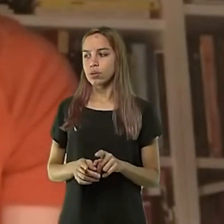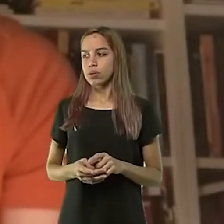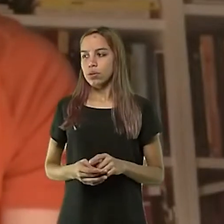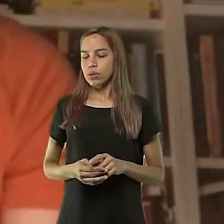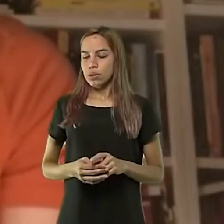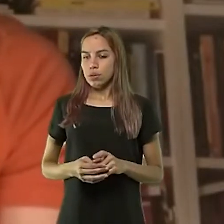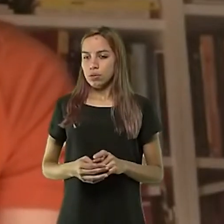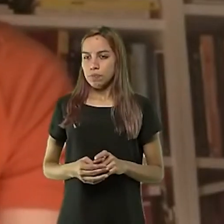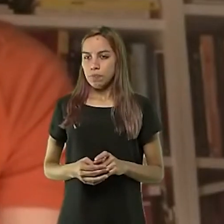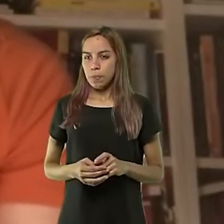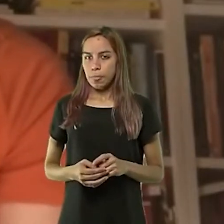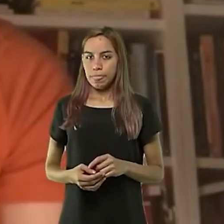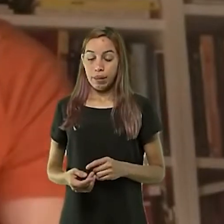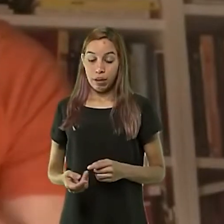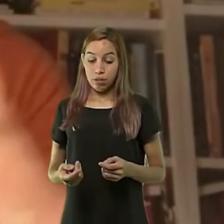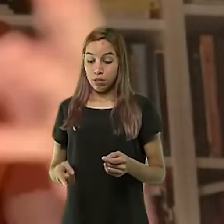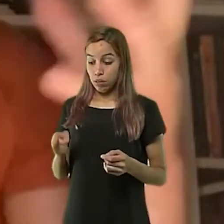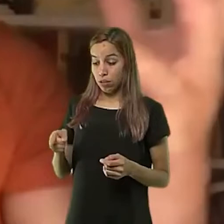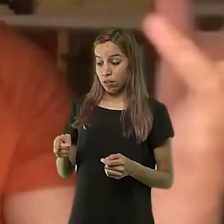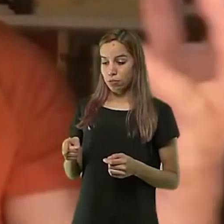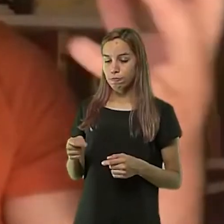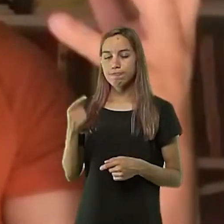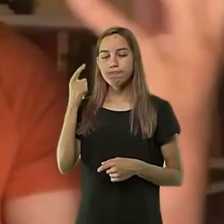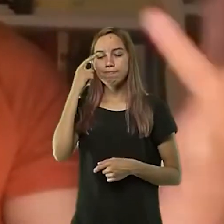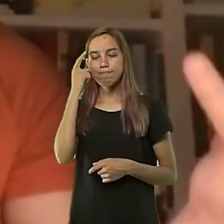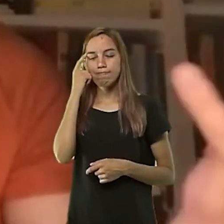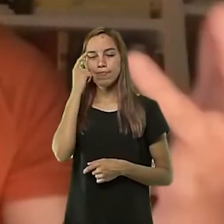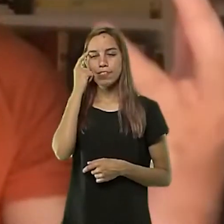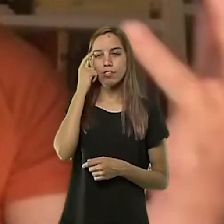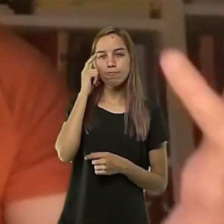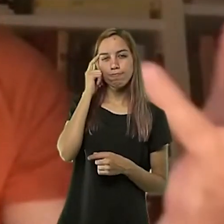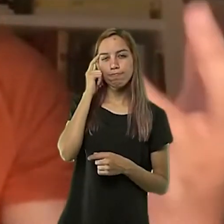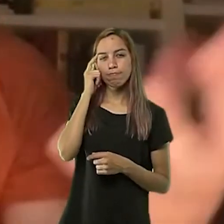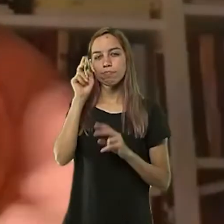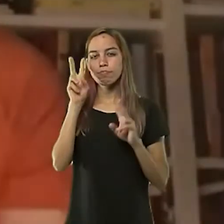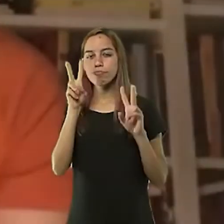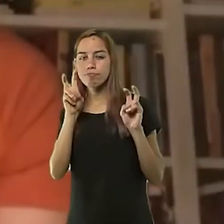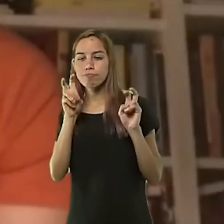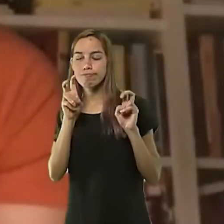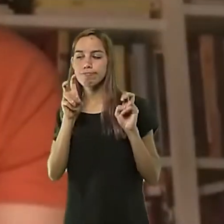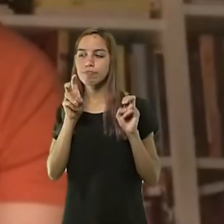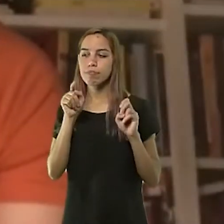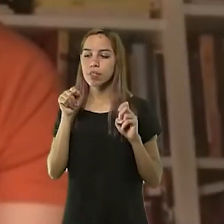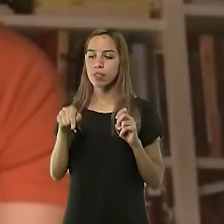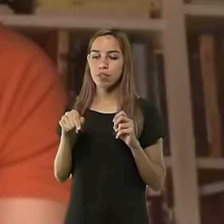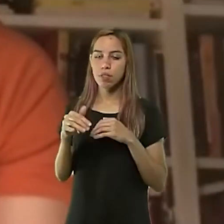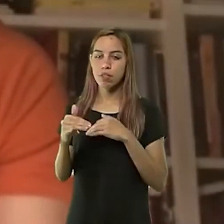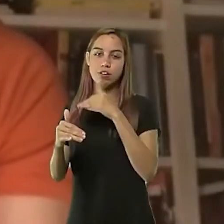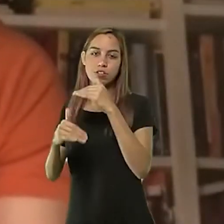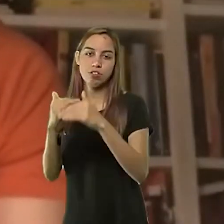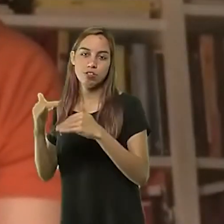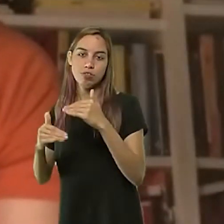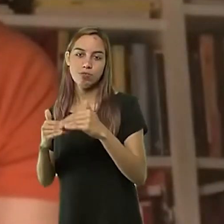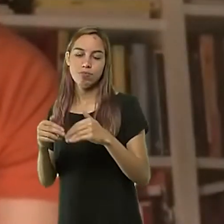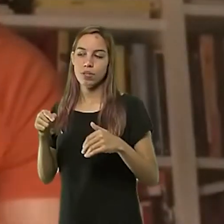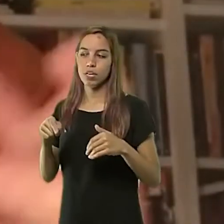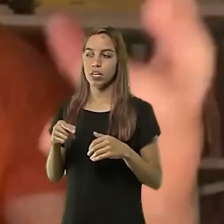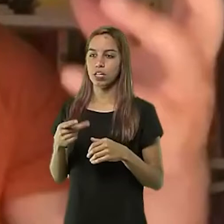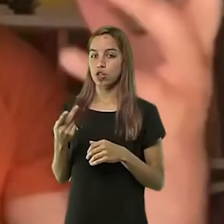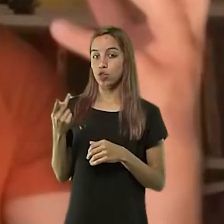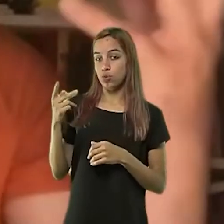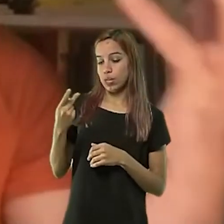para compor essa personagem, apesar de estarem desfasadas no tempo alguns